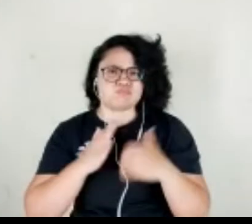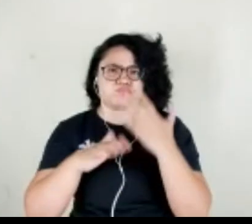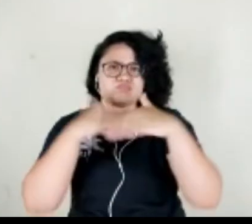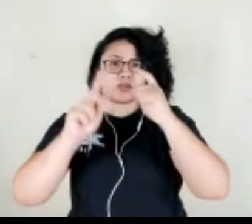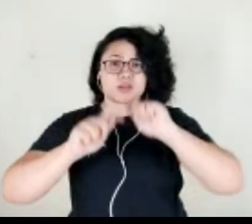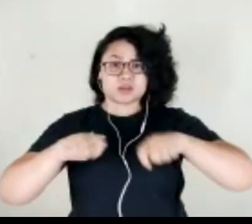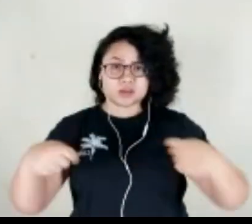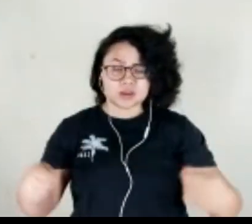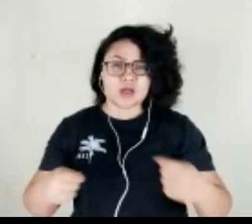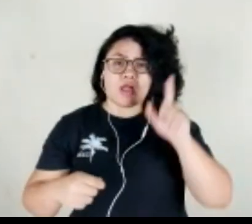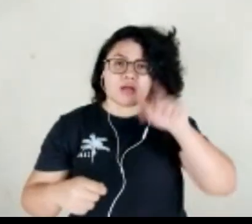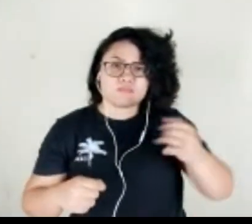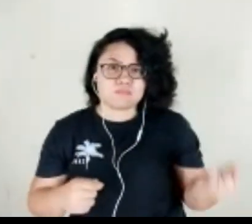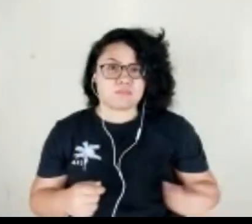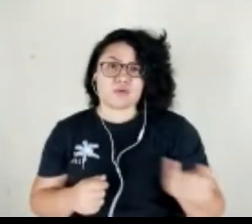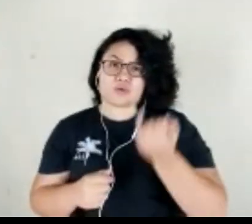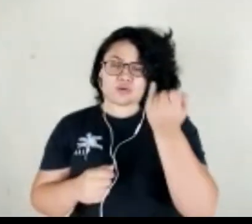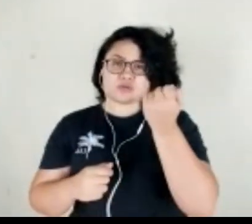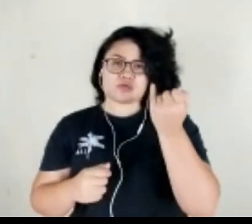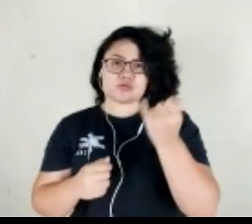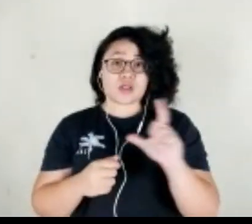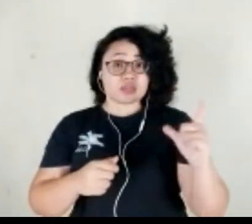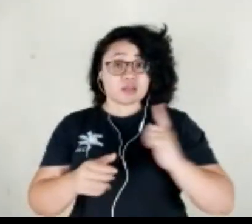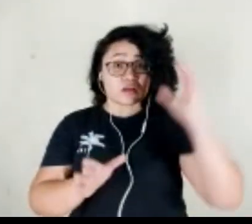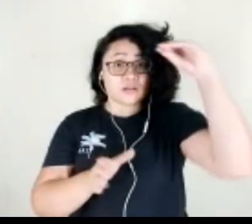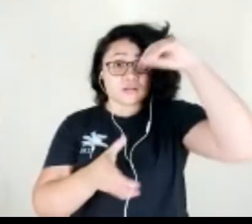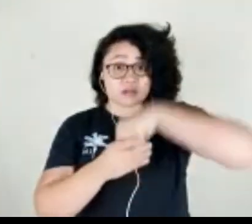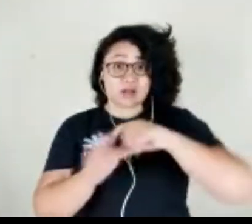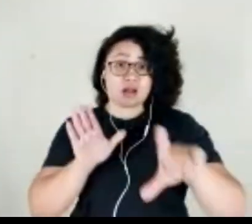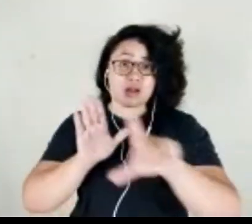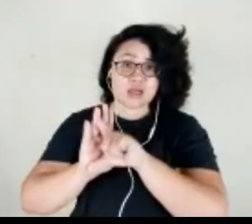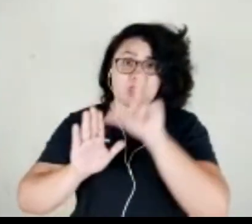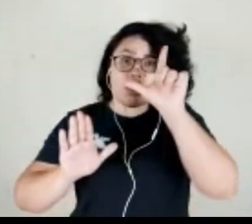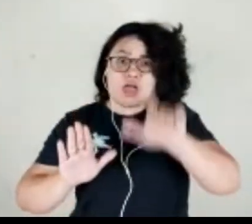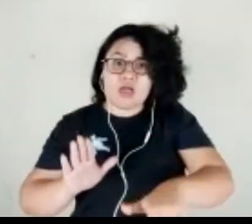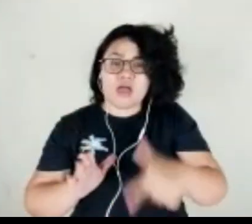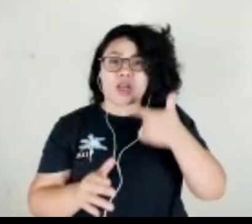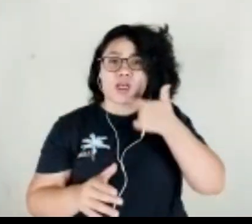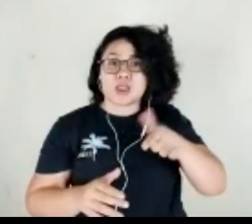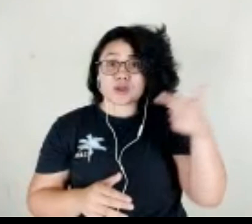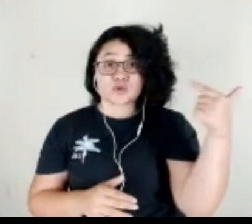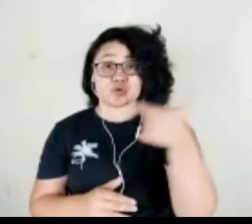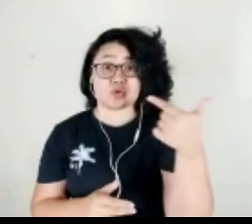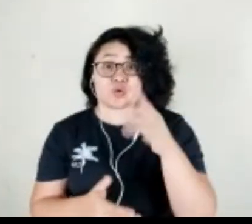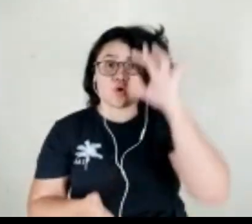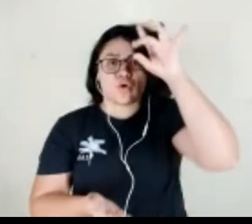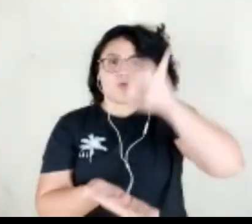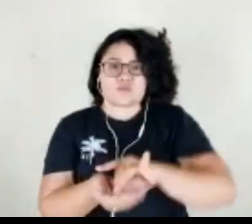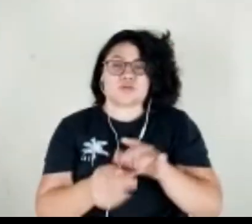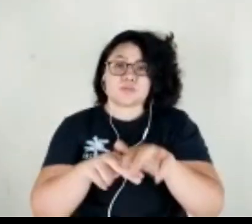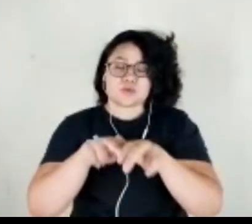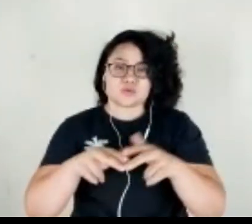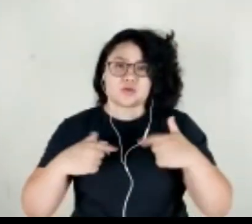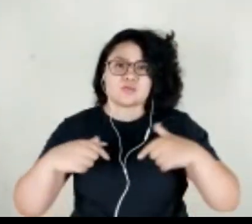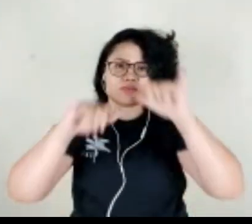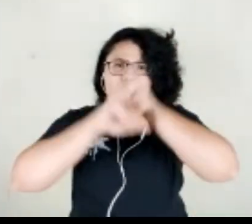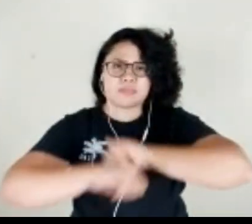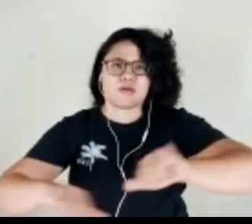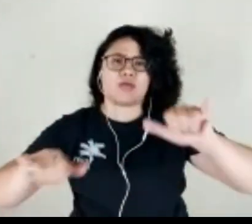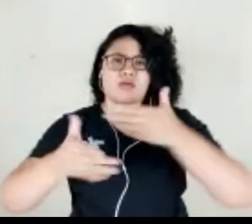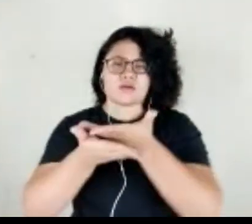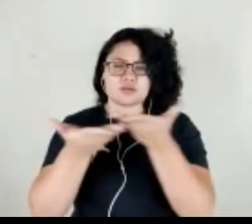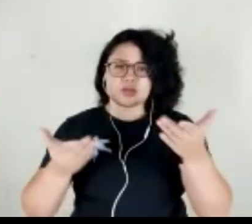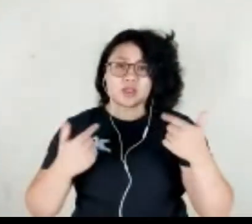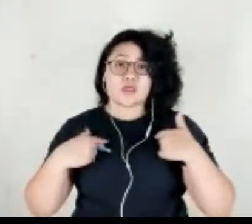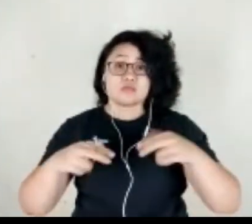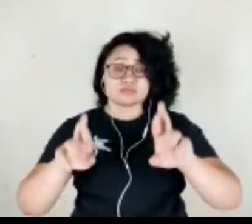a língua de sinais, é muito importante. Está na lei, é a nossa segunda língua oficial. Então eu deixo